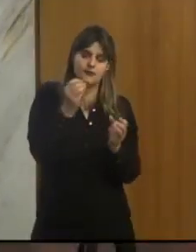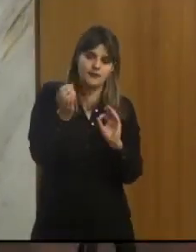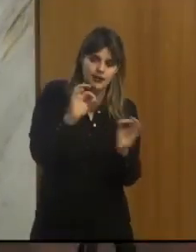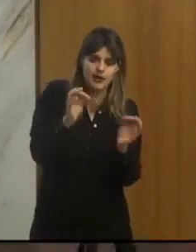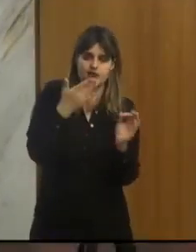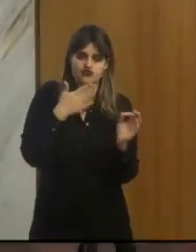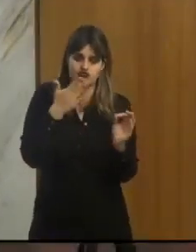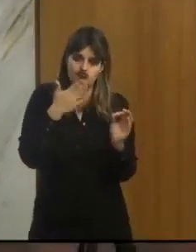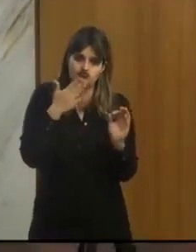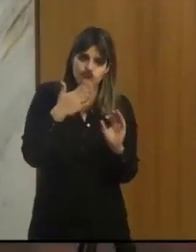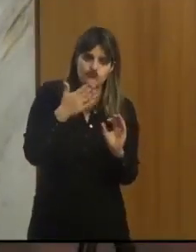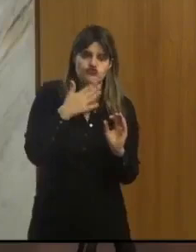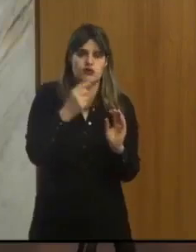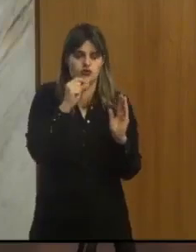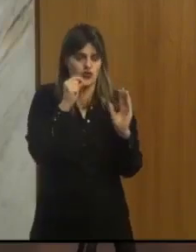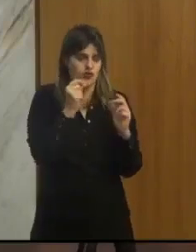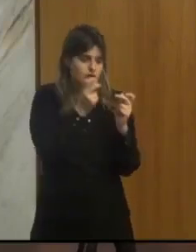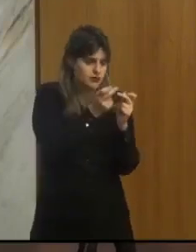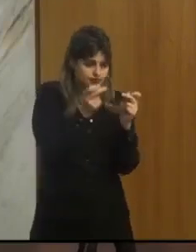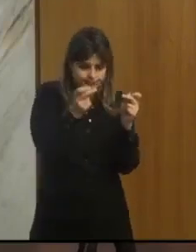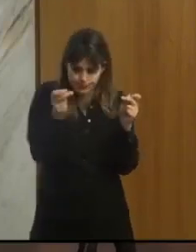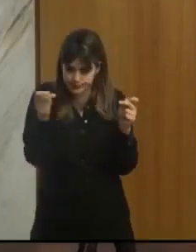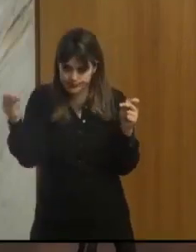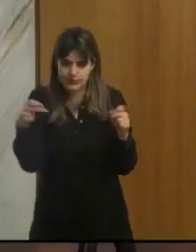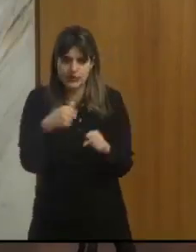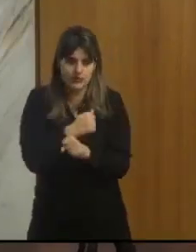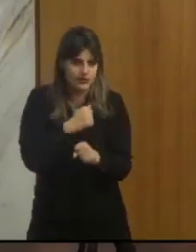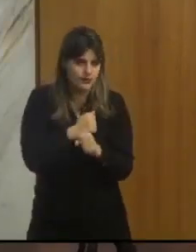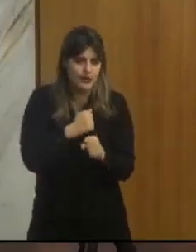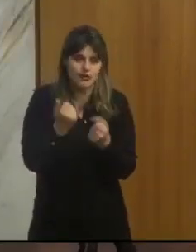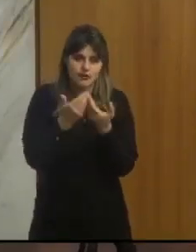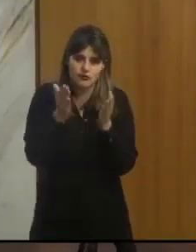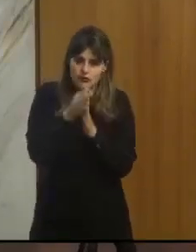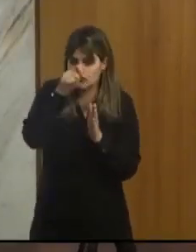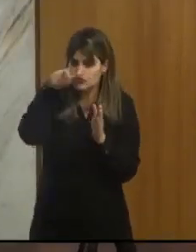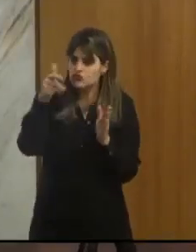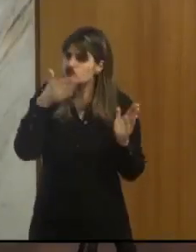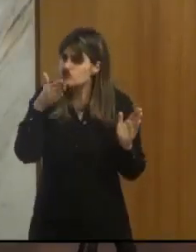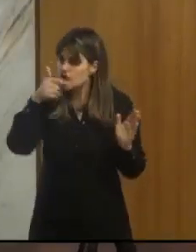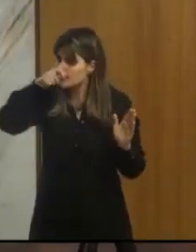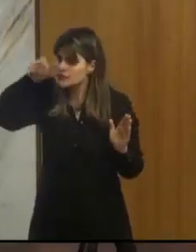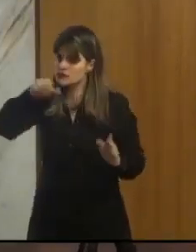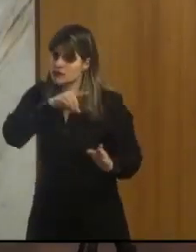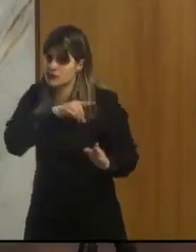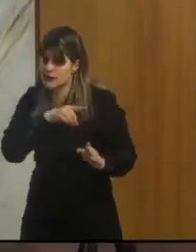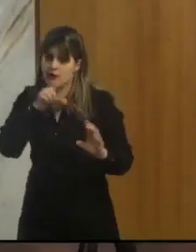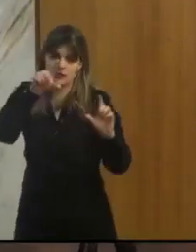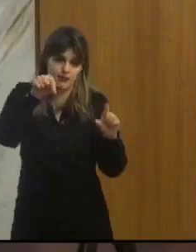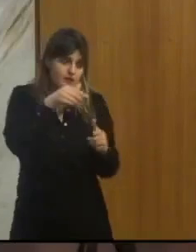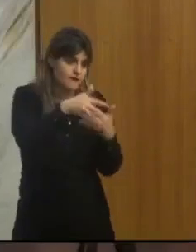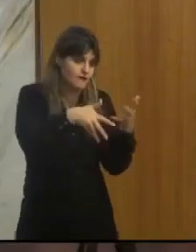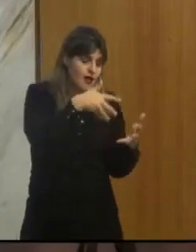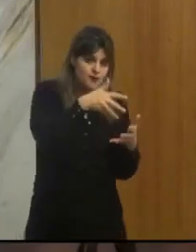preparadas, foram identificadas, depois de identificadas todo o trabalho, para que toda a gente emprestasse particulares e comissões fabriqueiras.